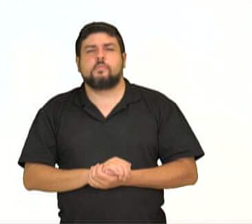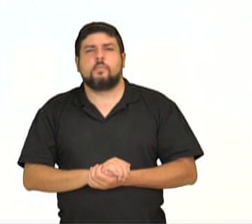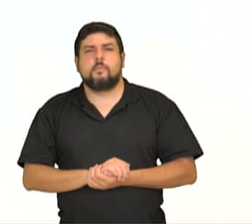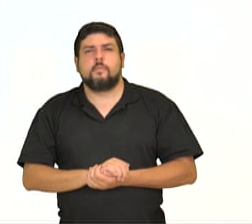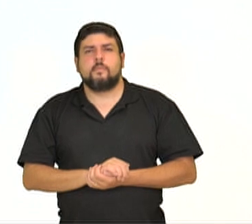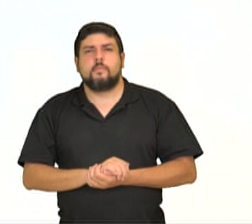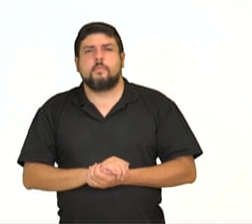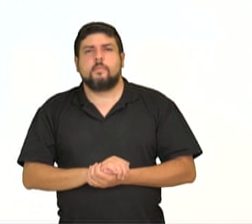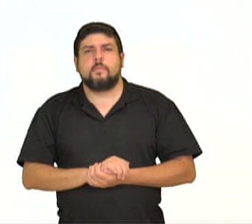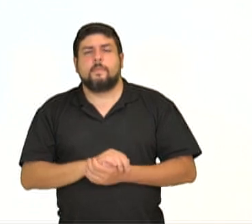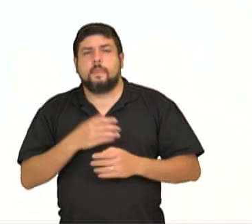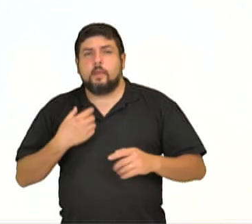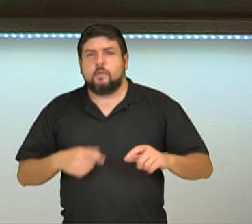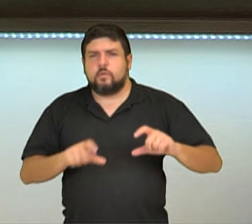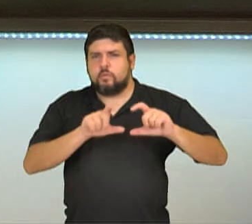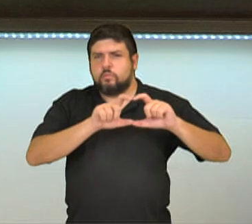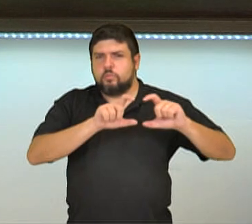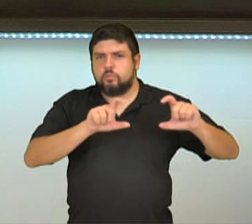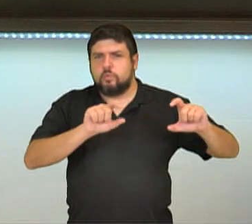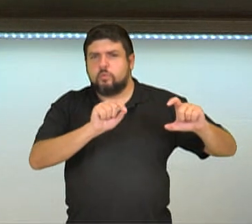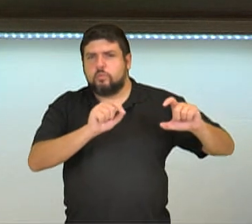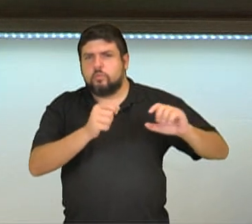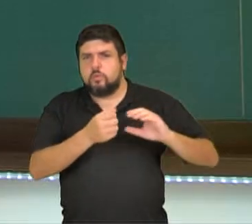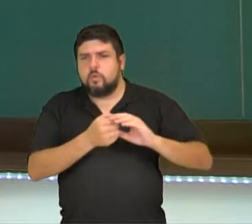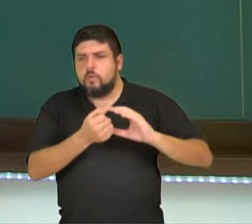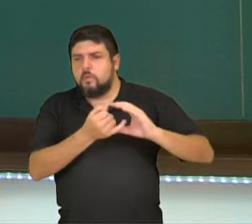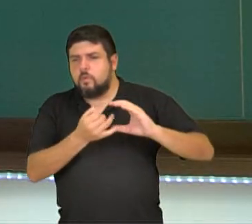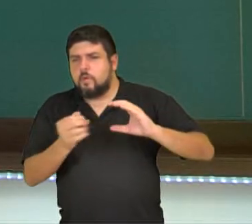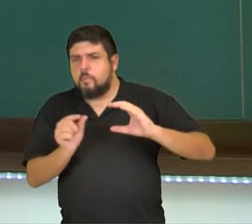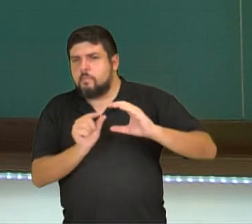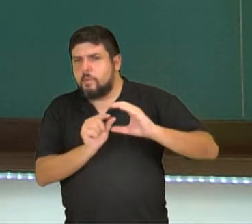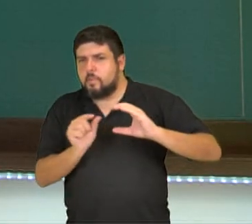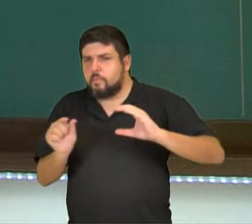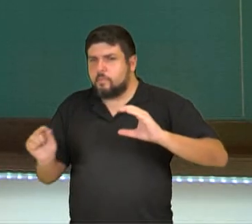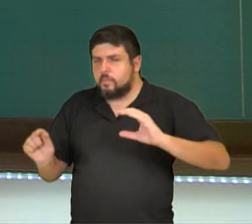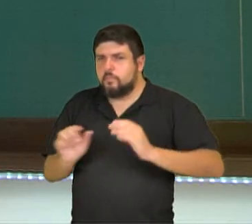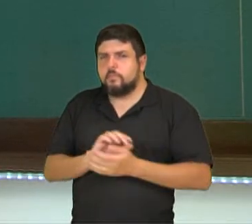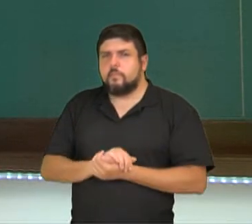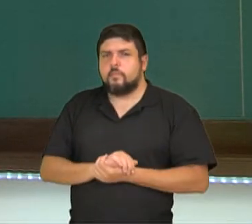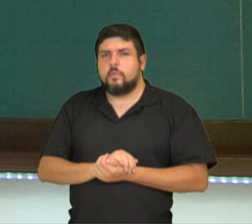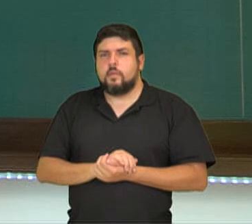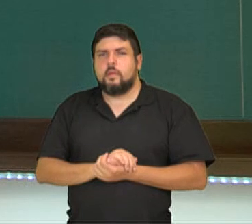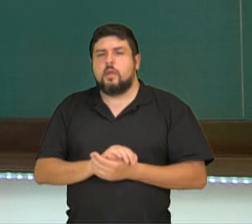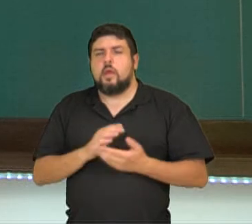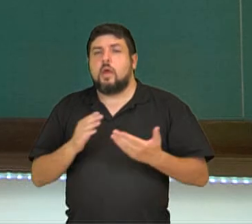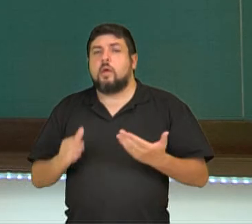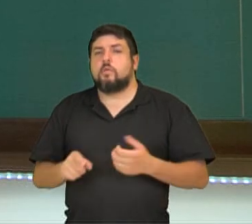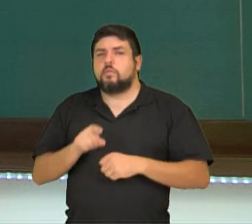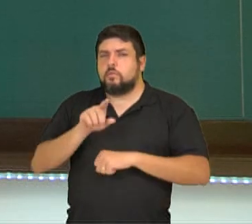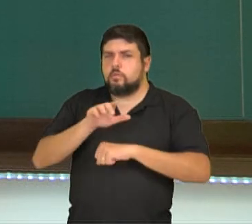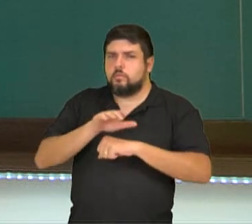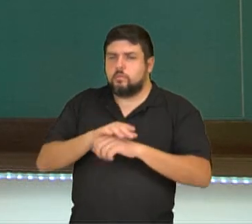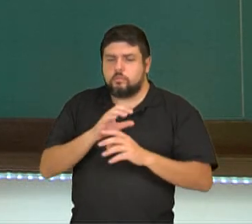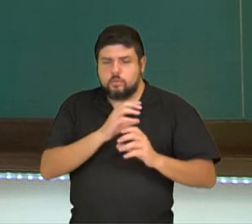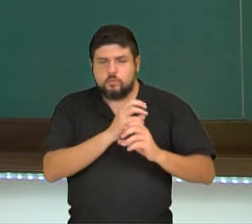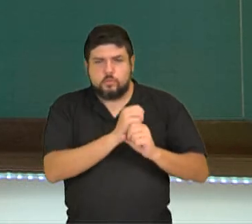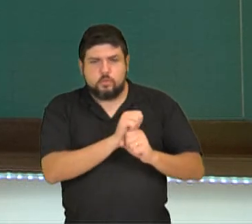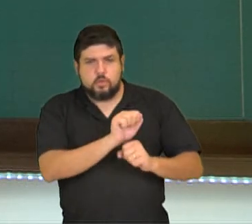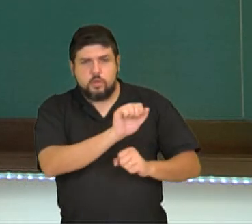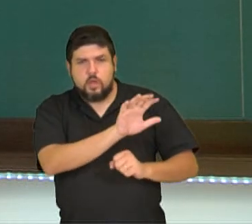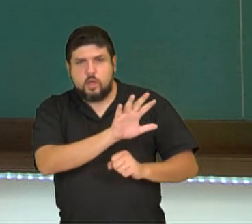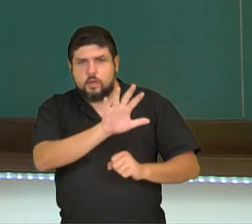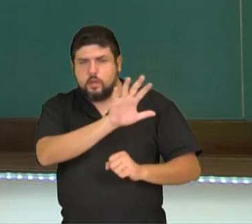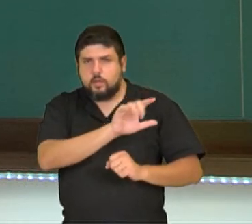como um produto de fatores. Então, agora ele determinou. Você vai calcular a área da forma que